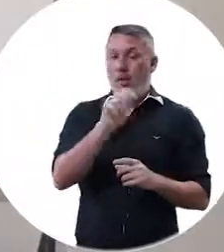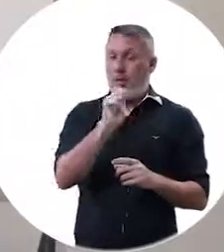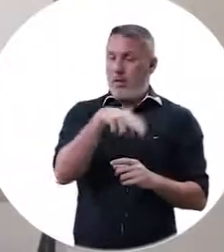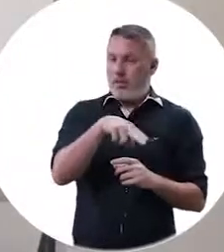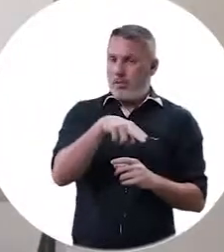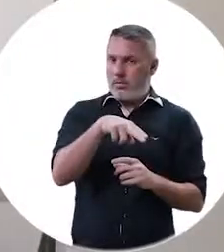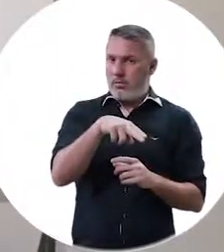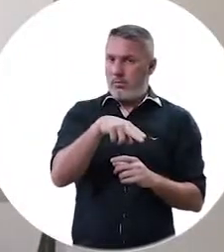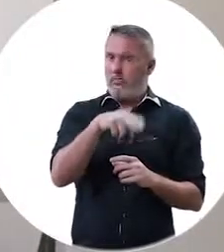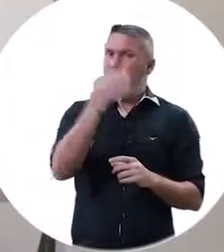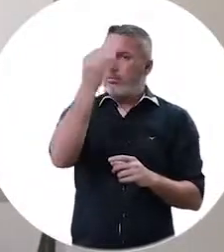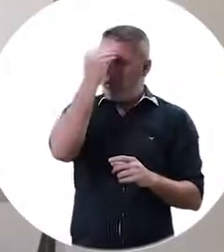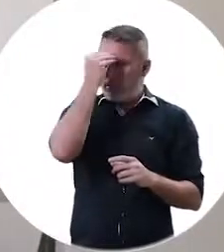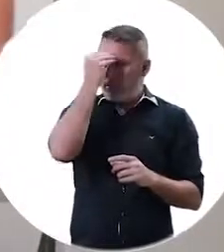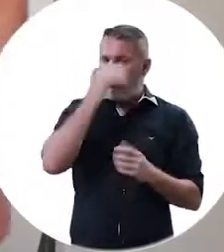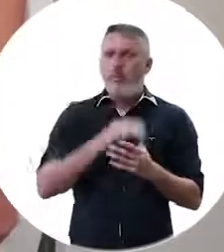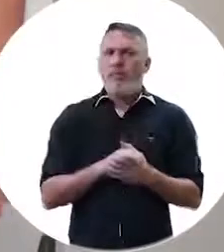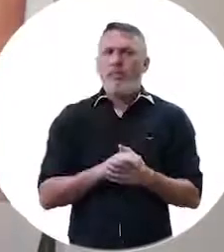AN.